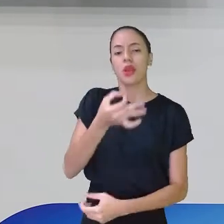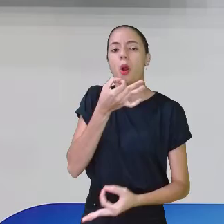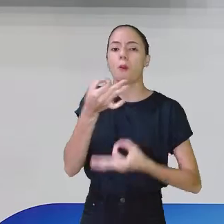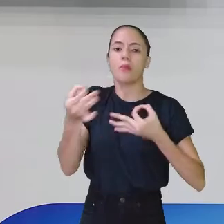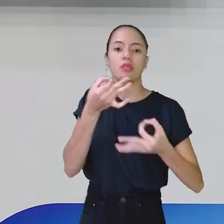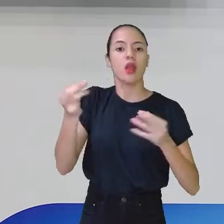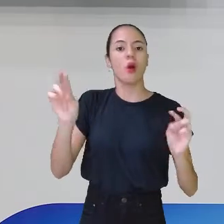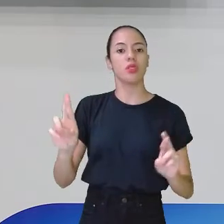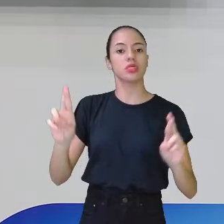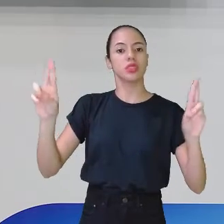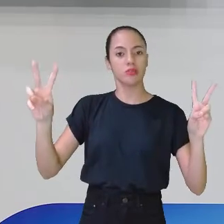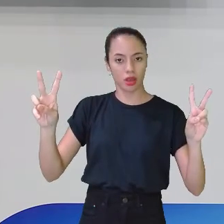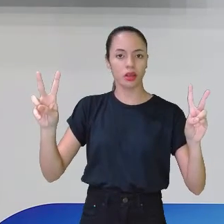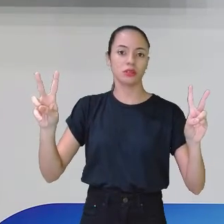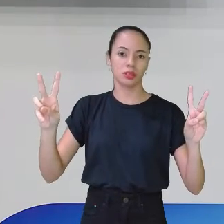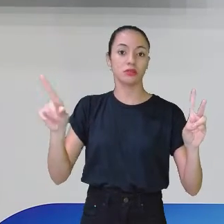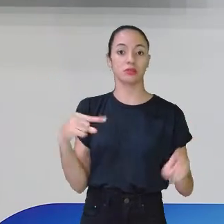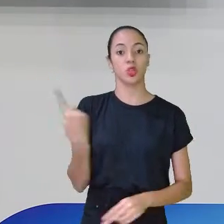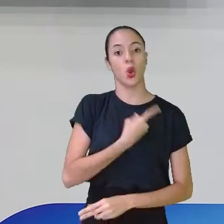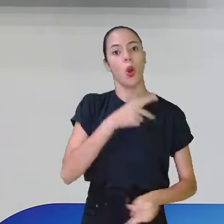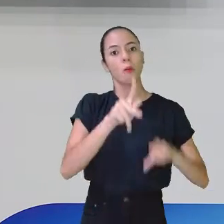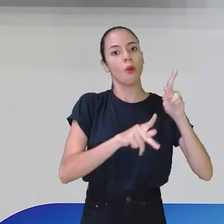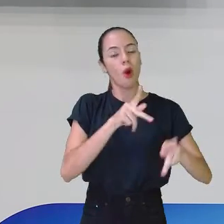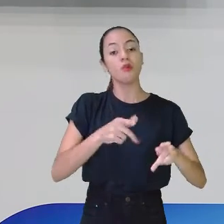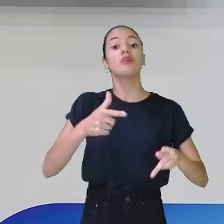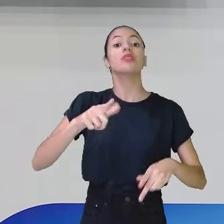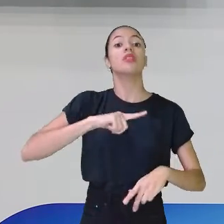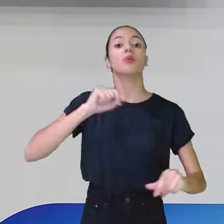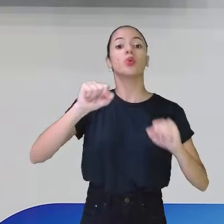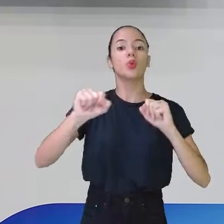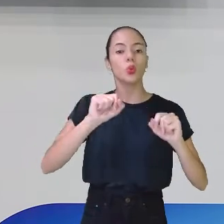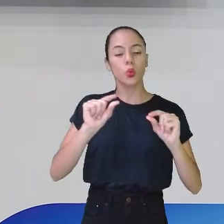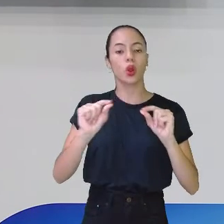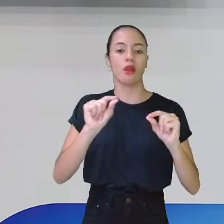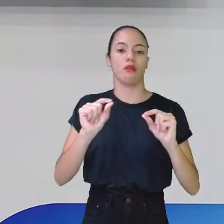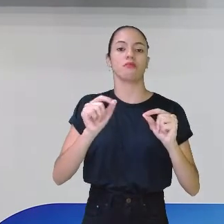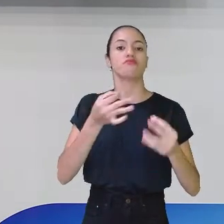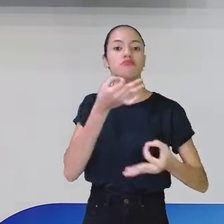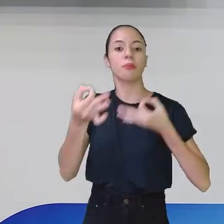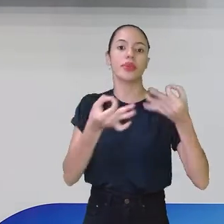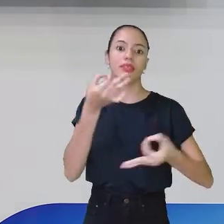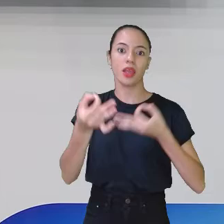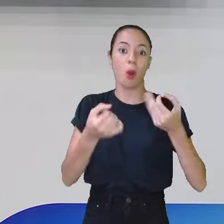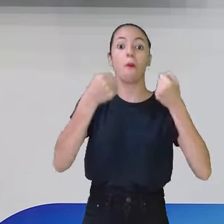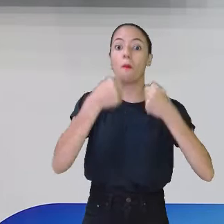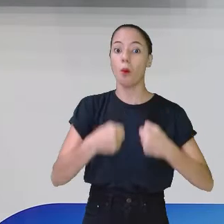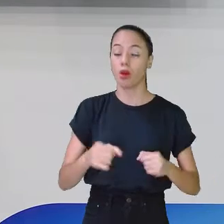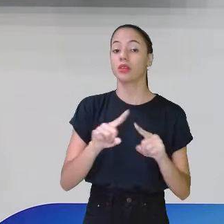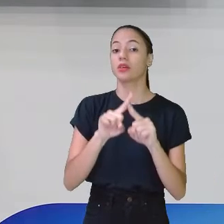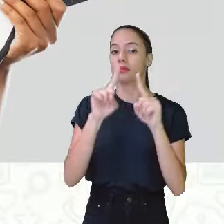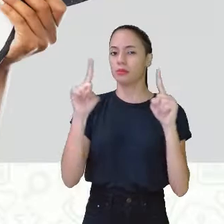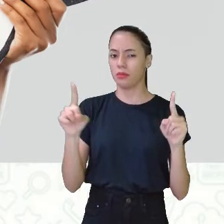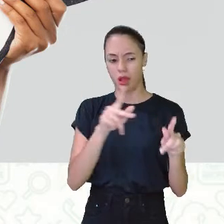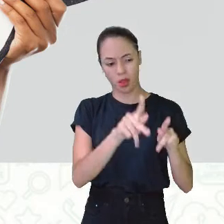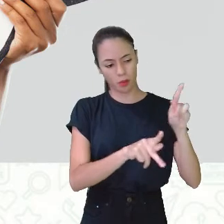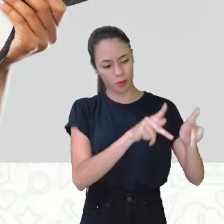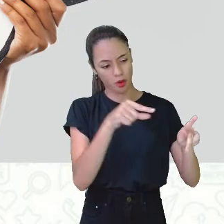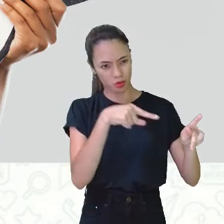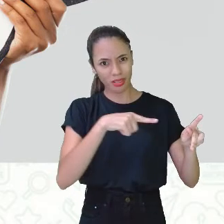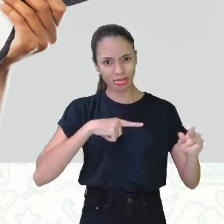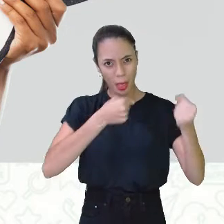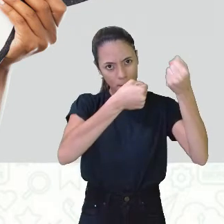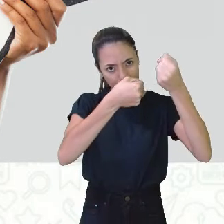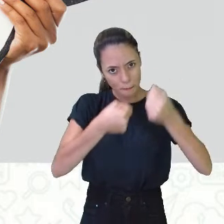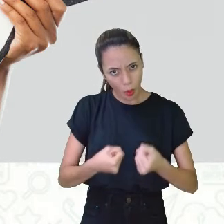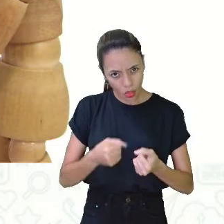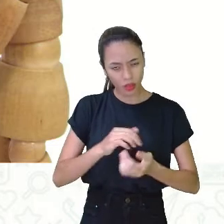distintas, diferentes, e a gente tem voz para falar, né, nossas opiniões. Mas aí, será que o povo tem esse poder mesmo?